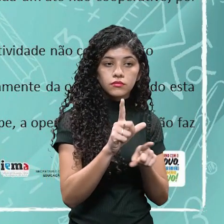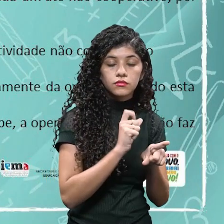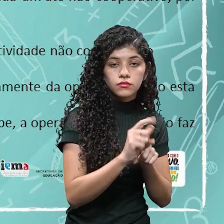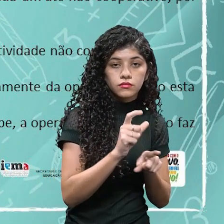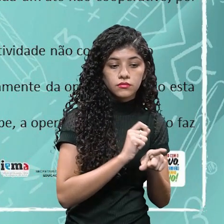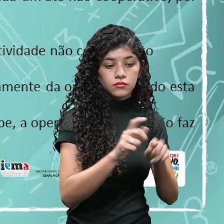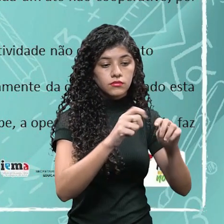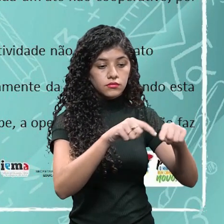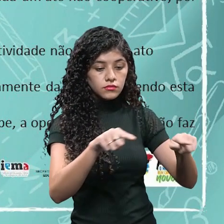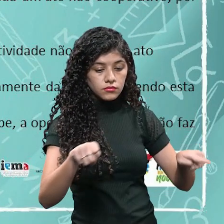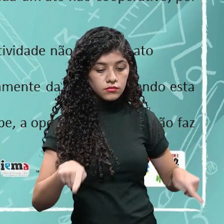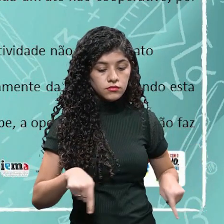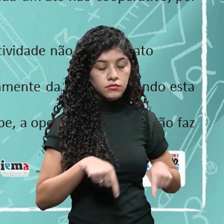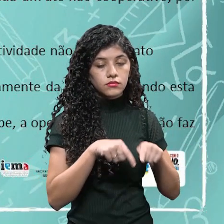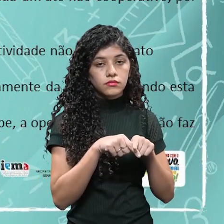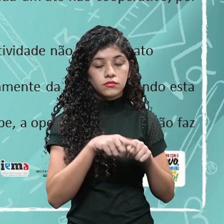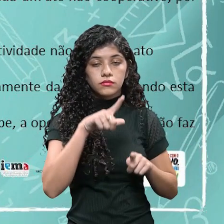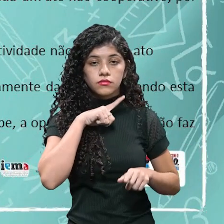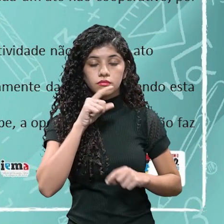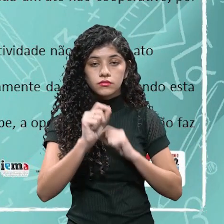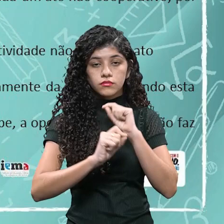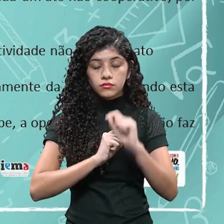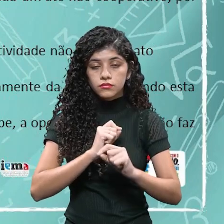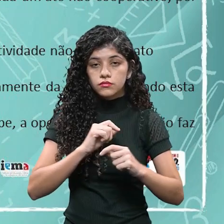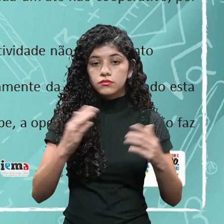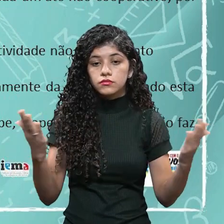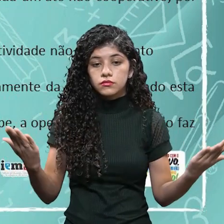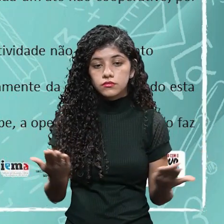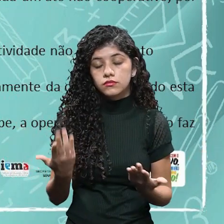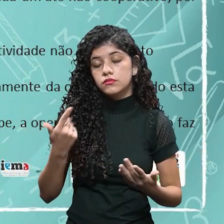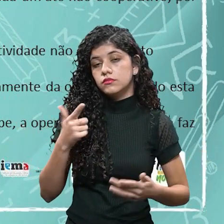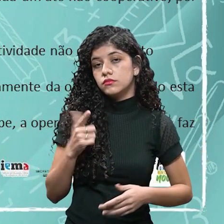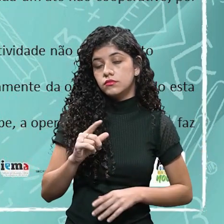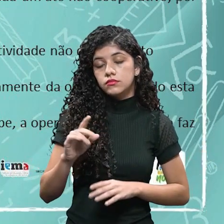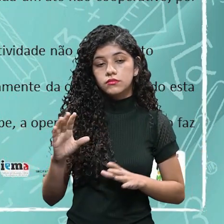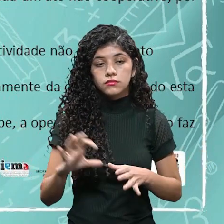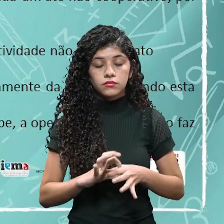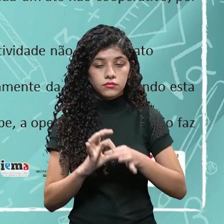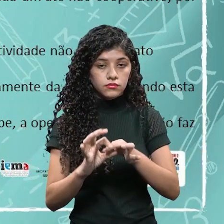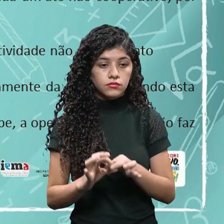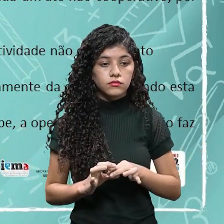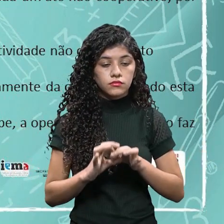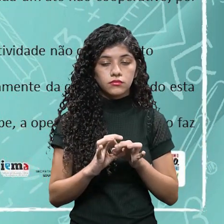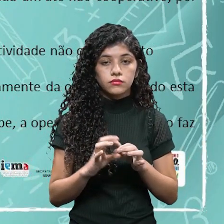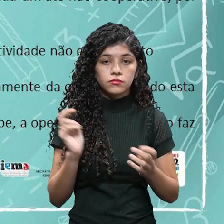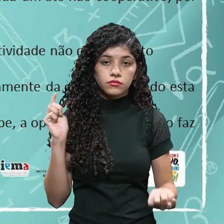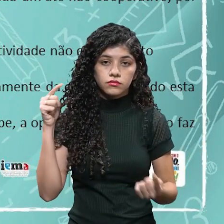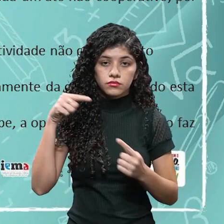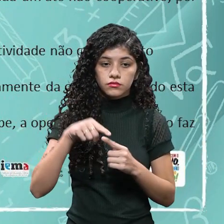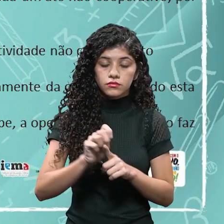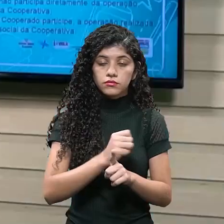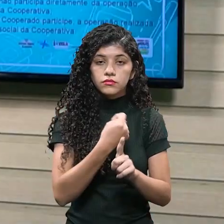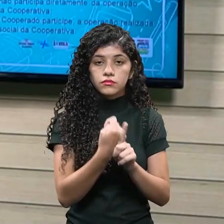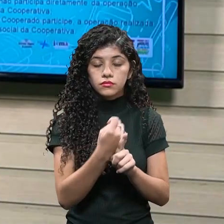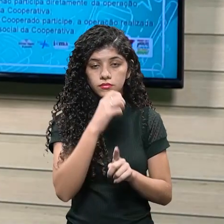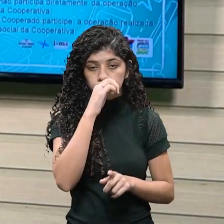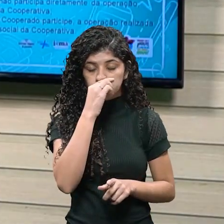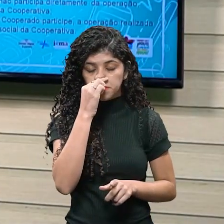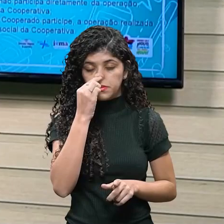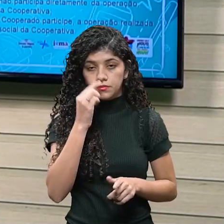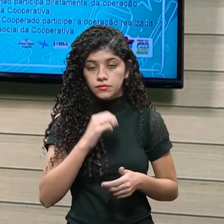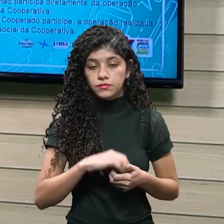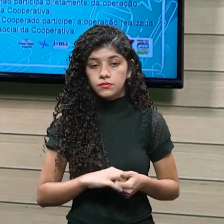sede. Então, a receita advinda desta alocação é considerada um ato não cooperativo, pois não faz parte do seu objeto social. Então,